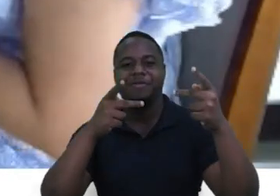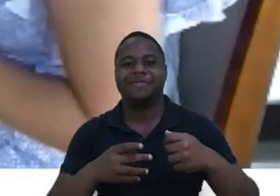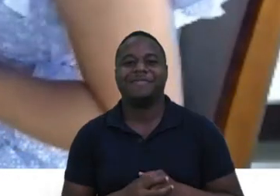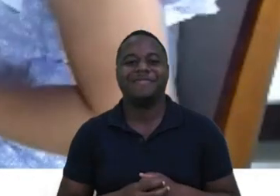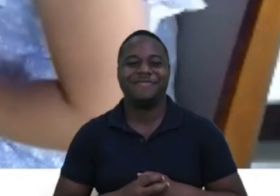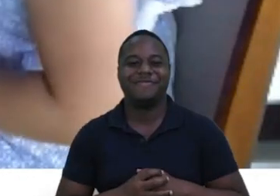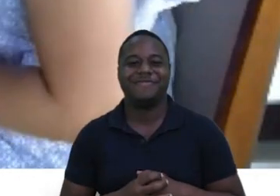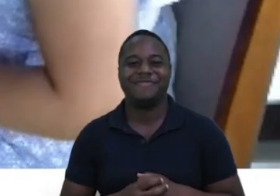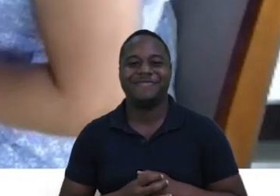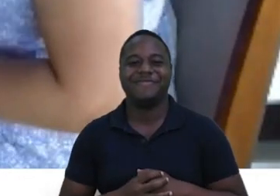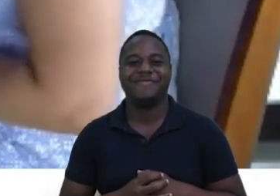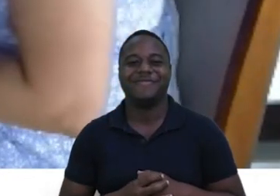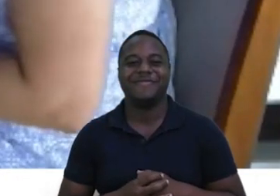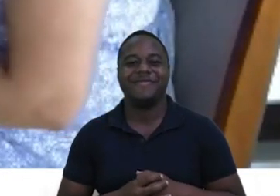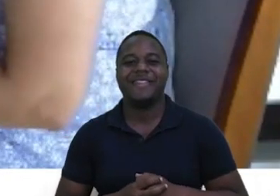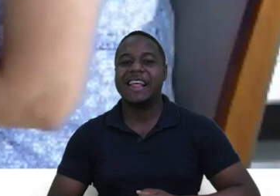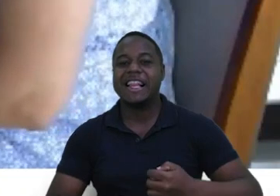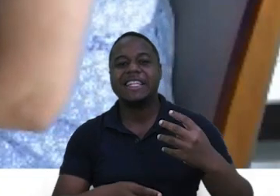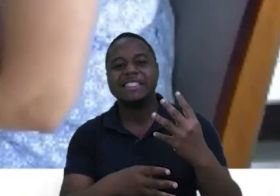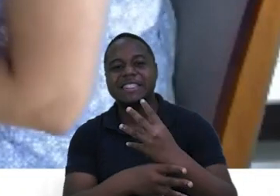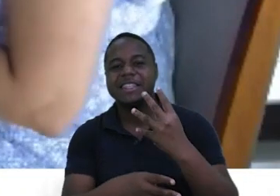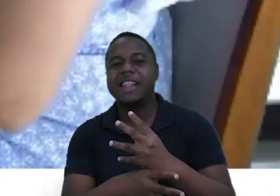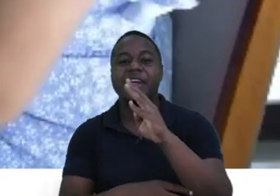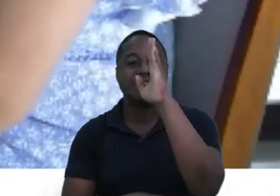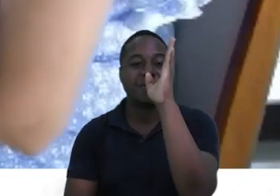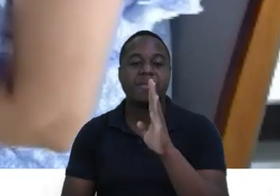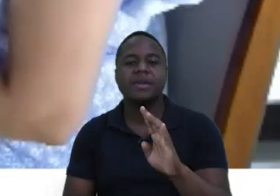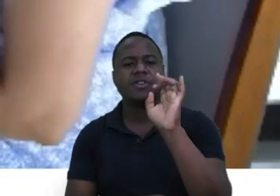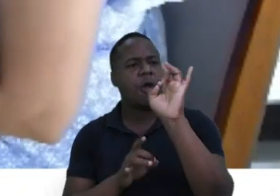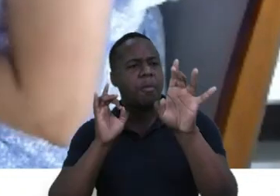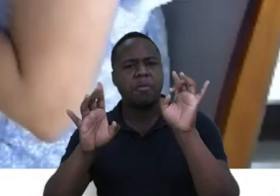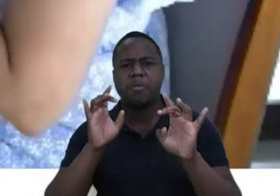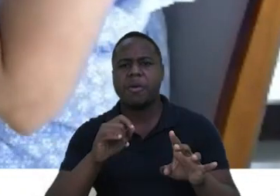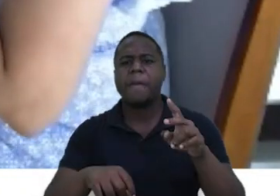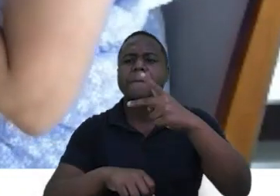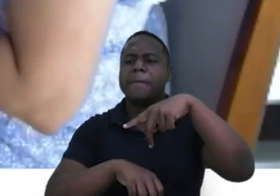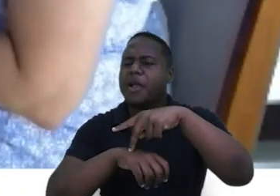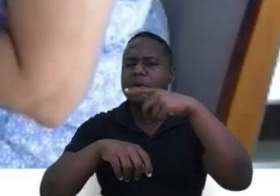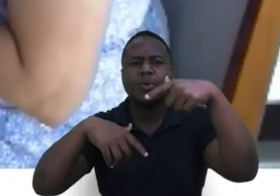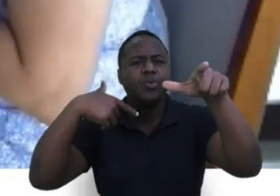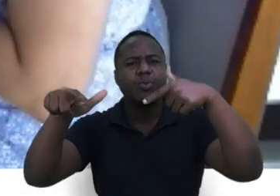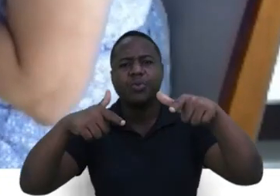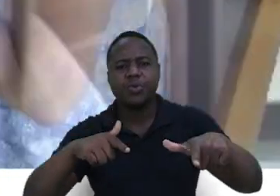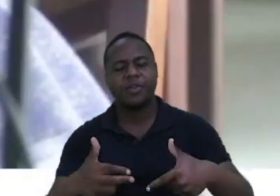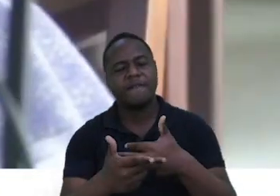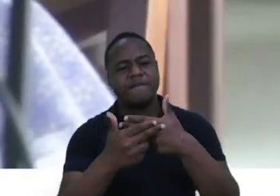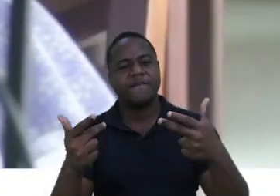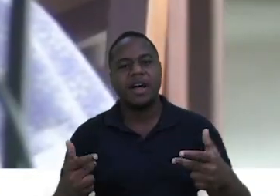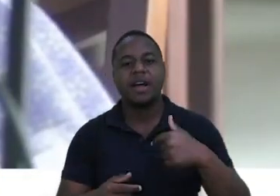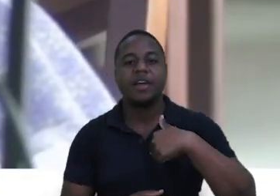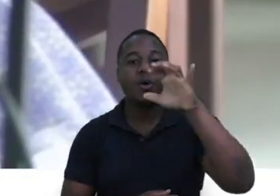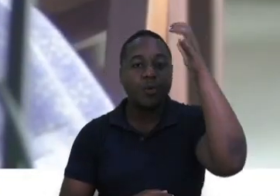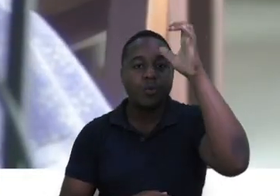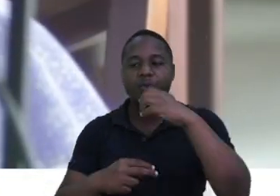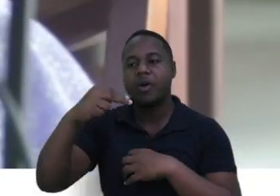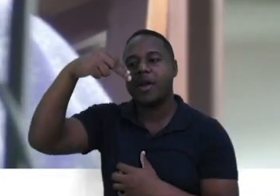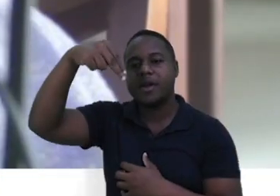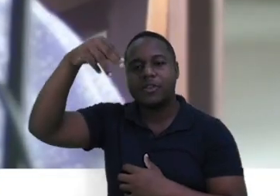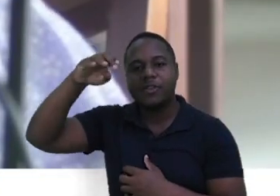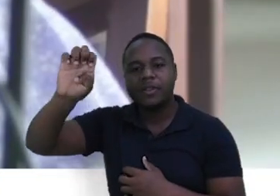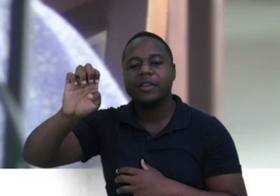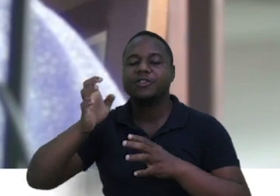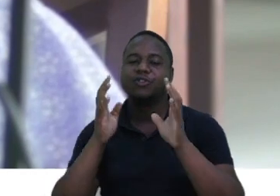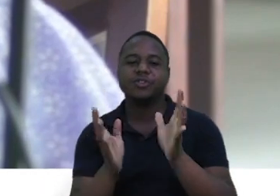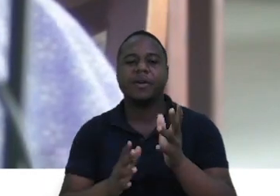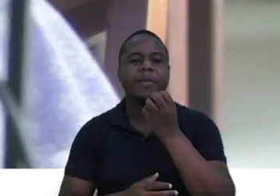Daí partiu para várias cidades do Brasil, vários países do mundo, levando essa cultura nordestina, né, que